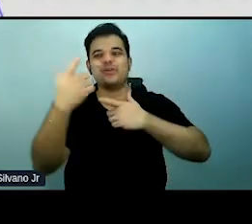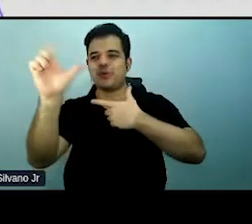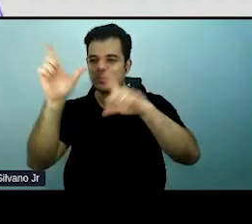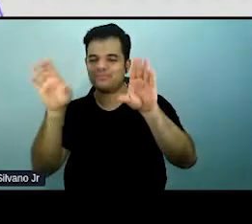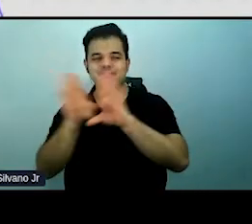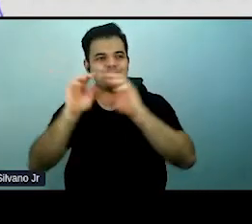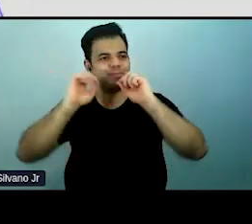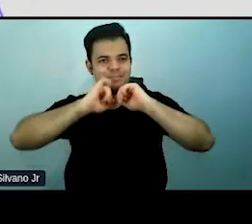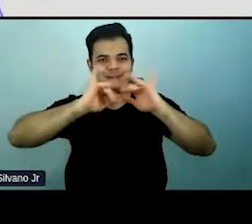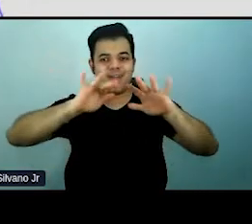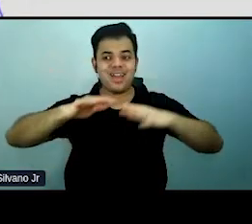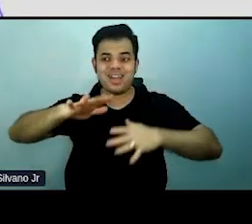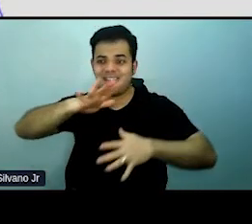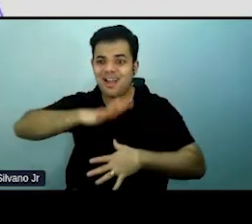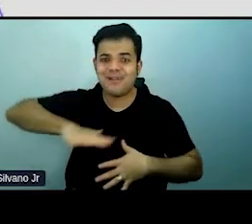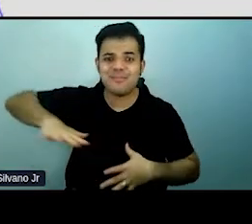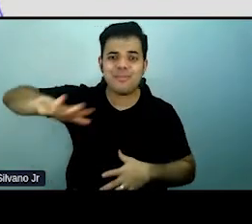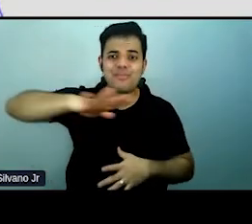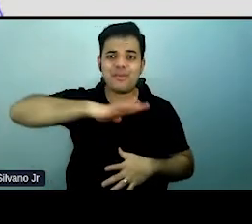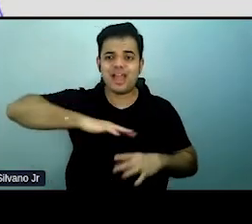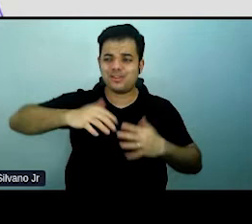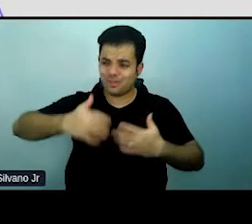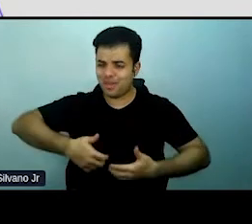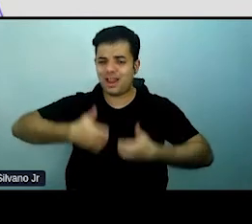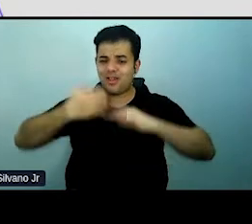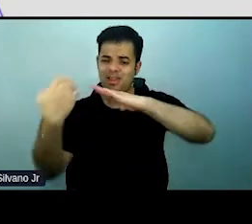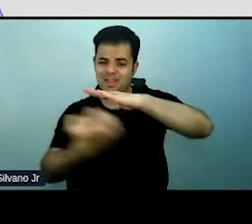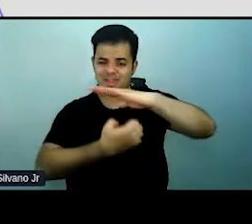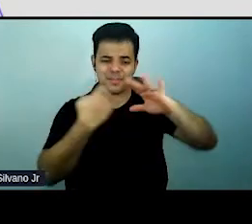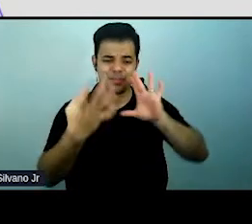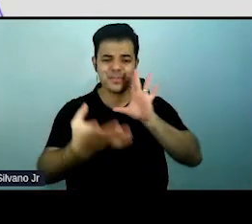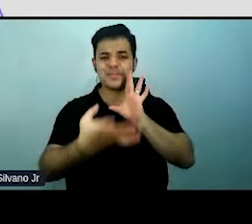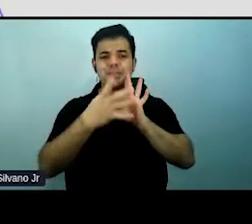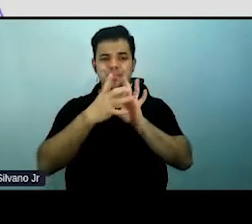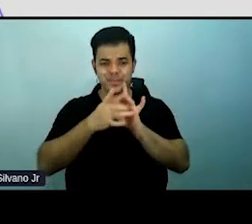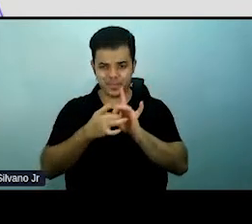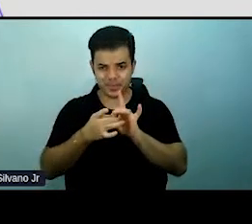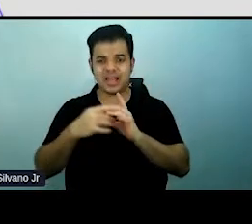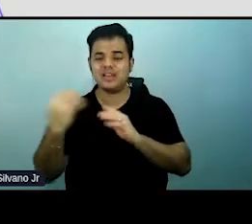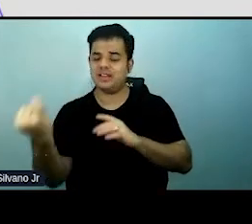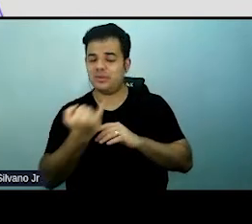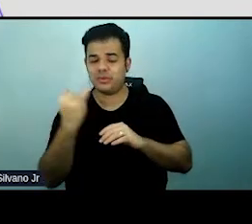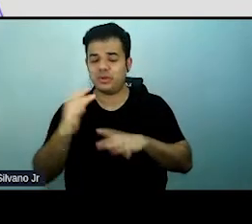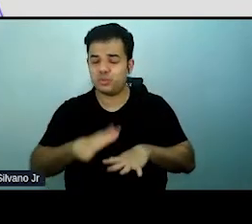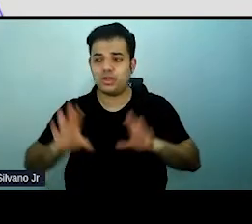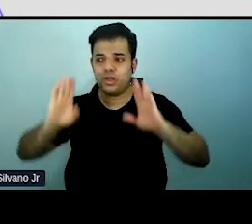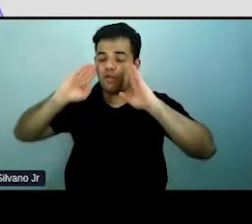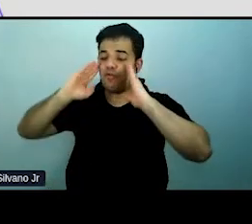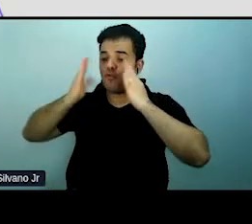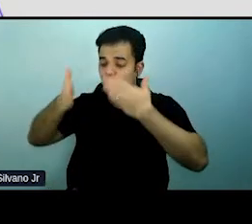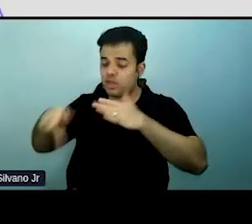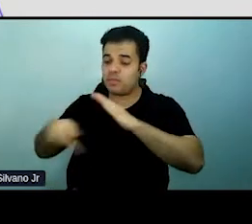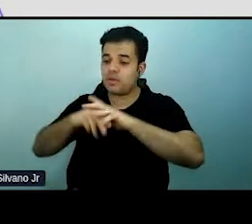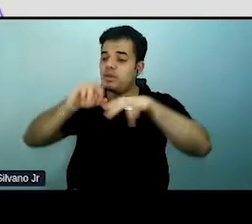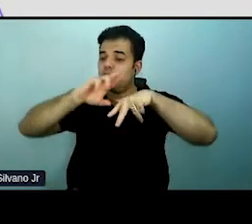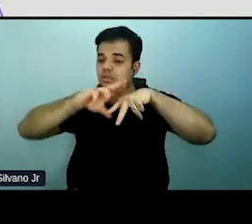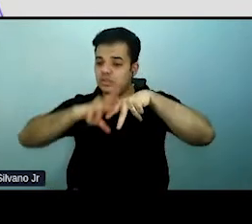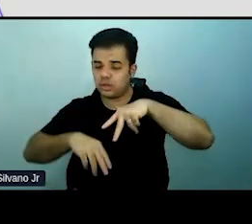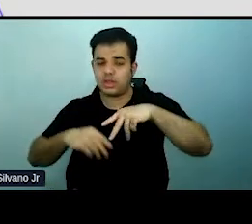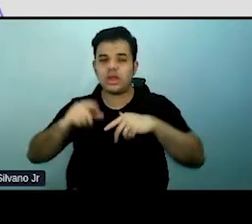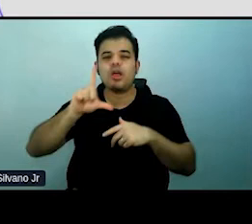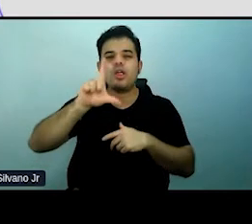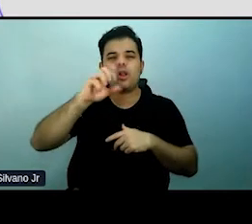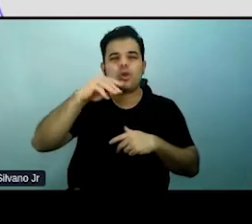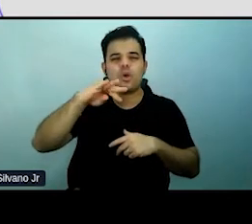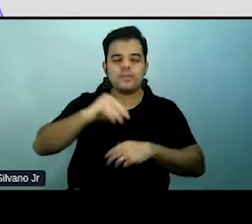precisa de um ambiente corporativo melhor em todos os pontos. São um baile todo voltado para LGBT, quilombodas, pela